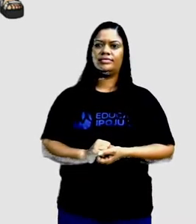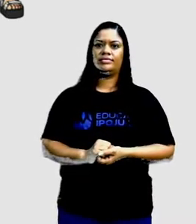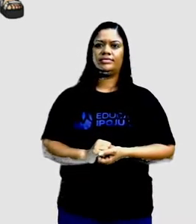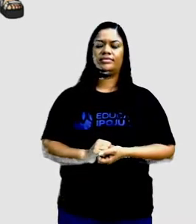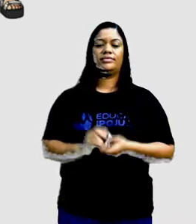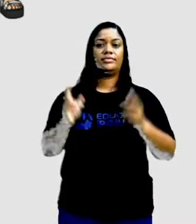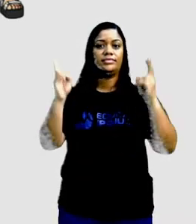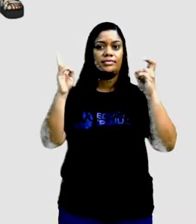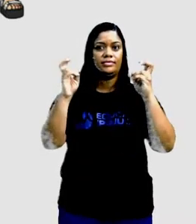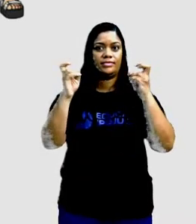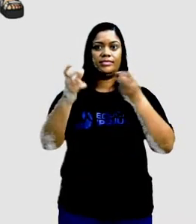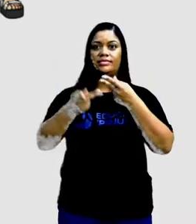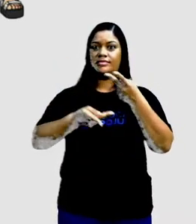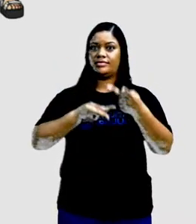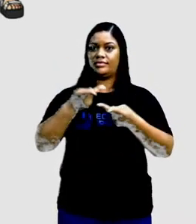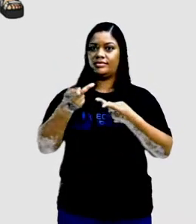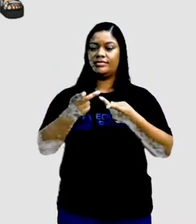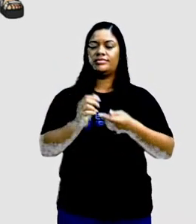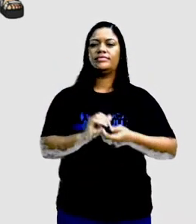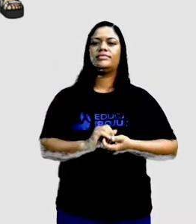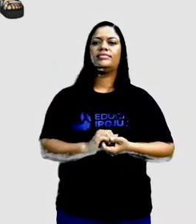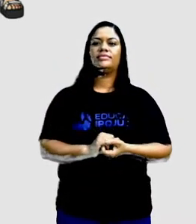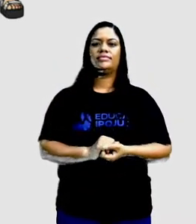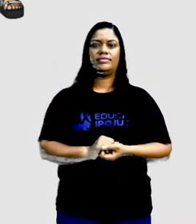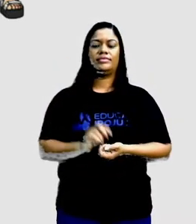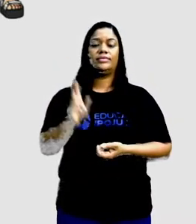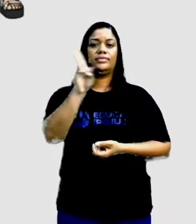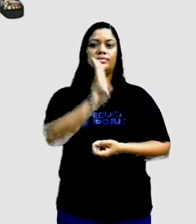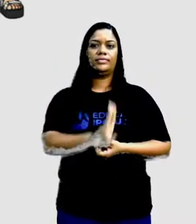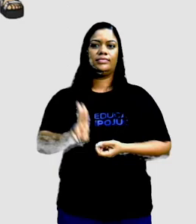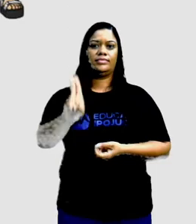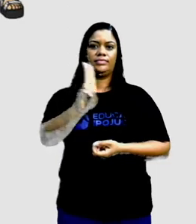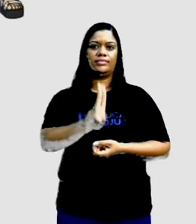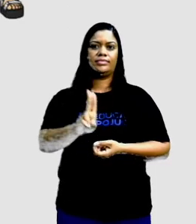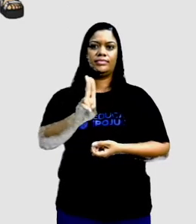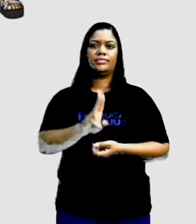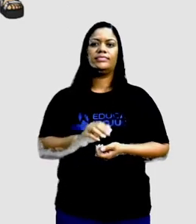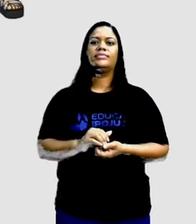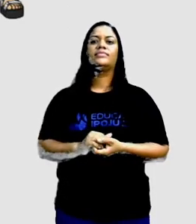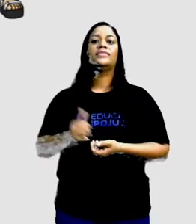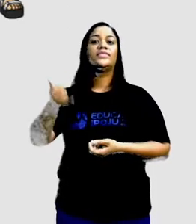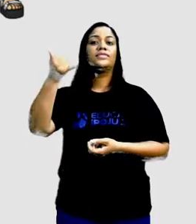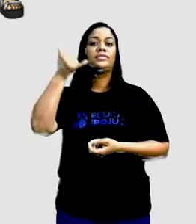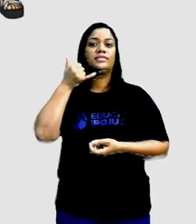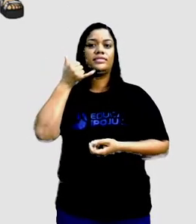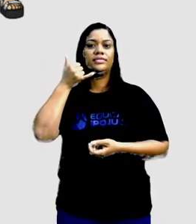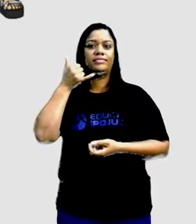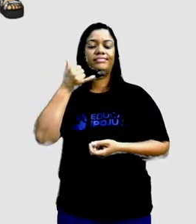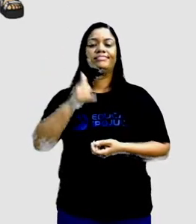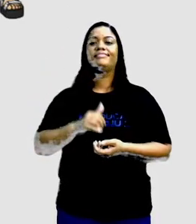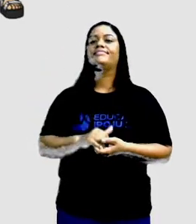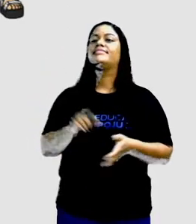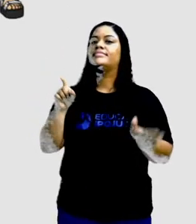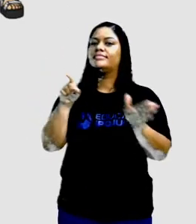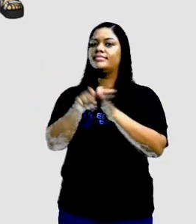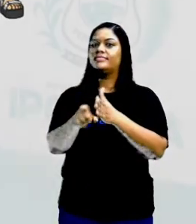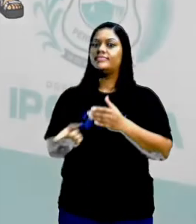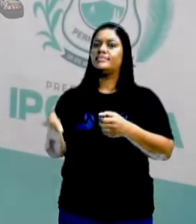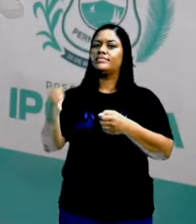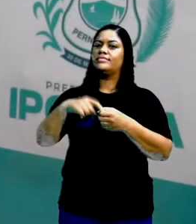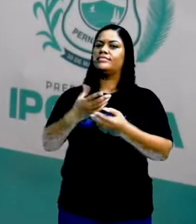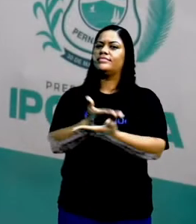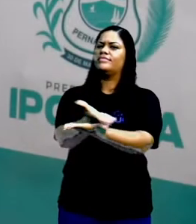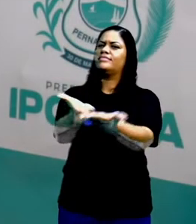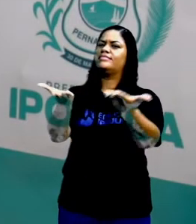o assunto tratado aí no artigo de opinião é o uso excessivo do celular. E aí a pergunta eu volto